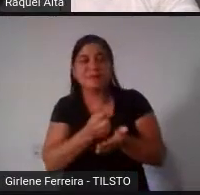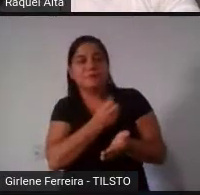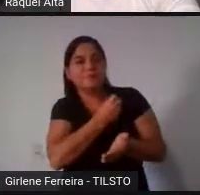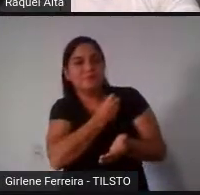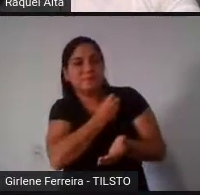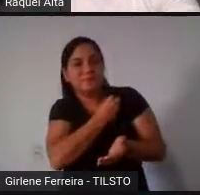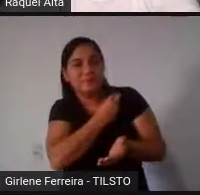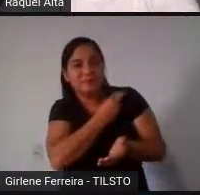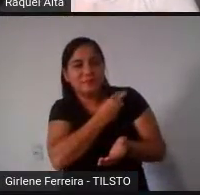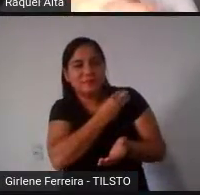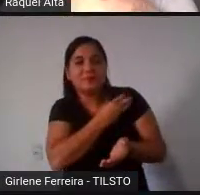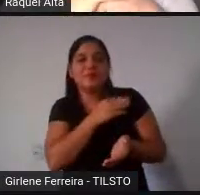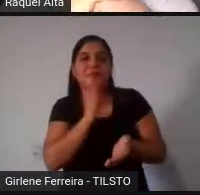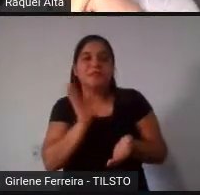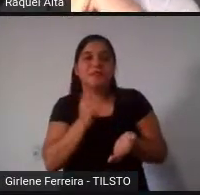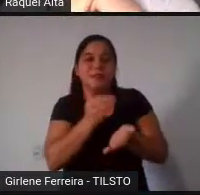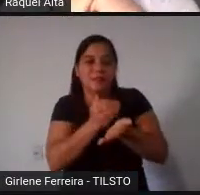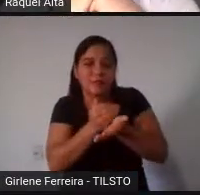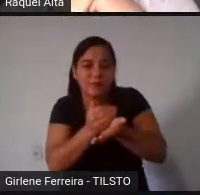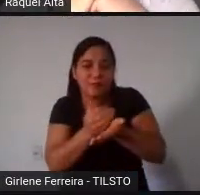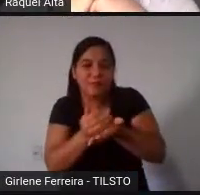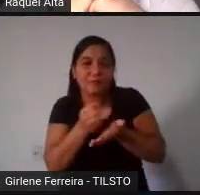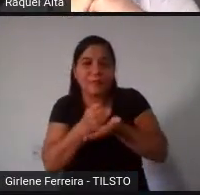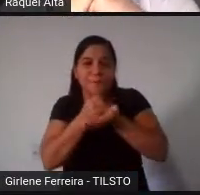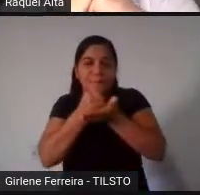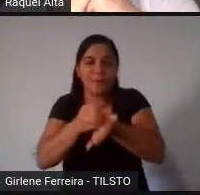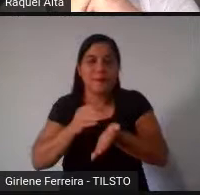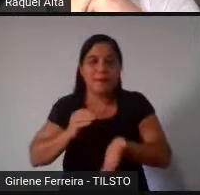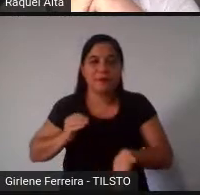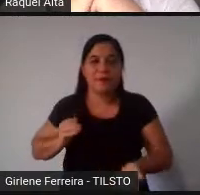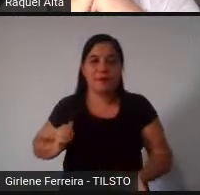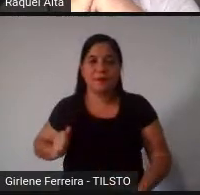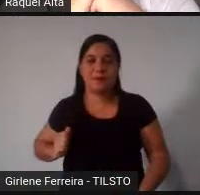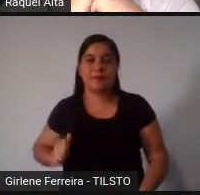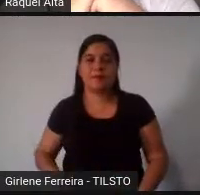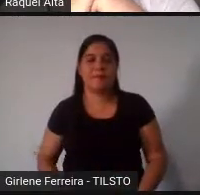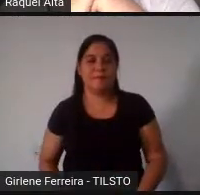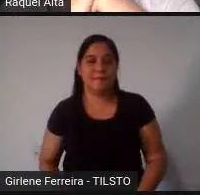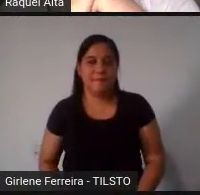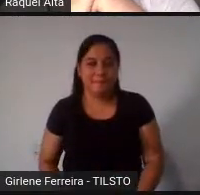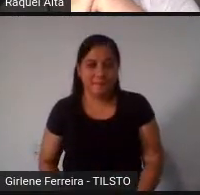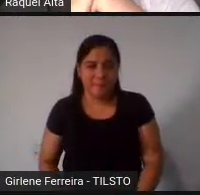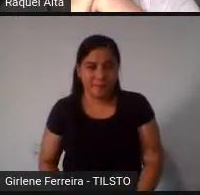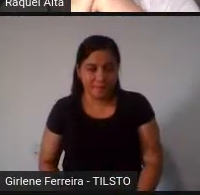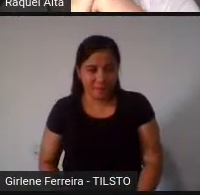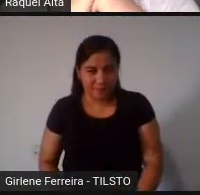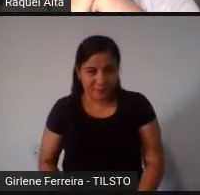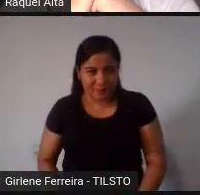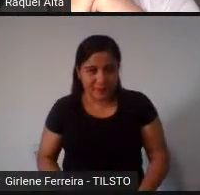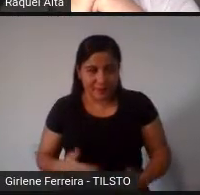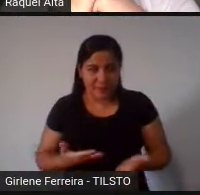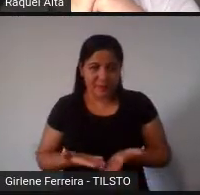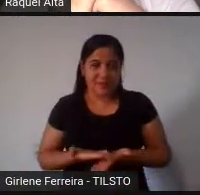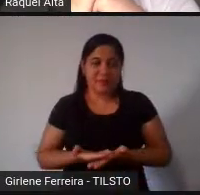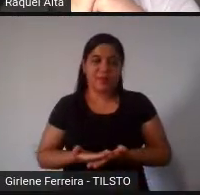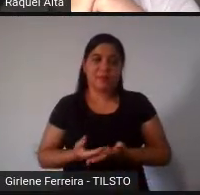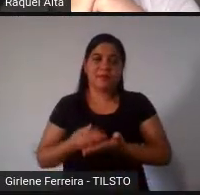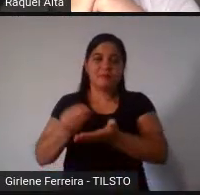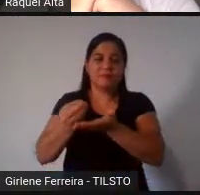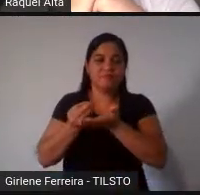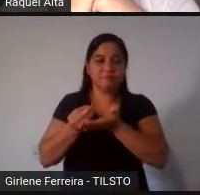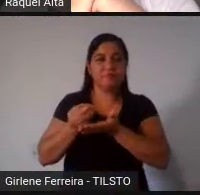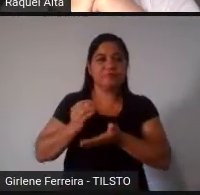participando tendo uma orientação de estudo, de tal, e recebendo essa bolsa que